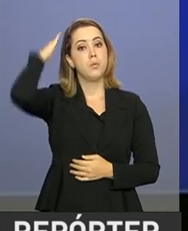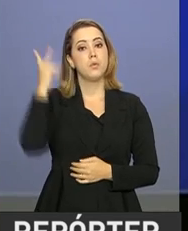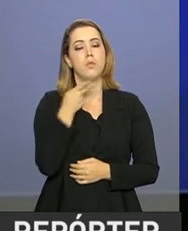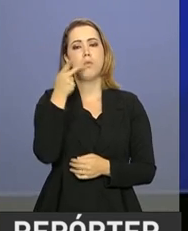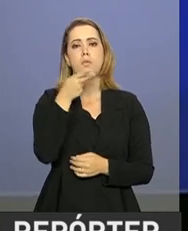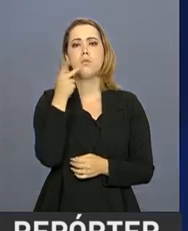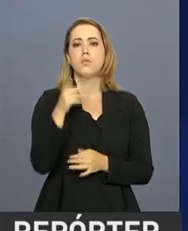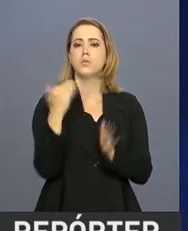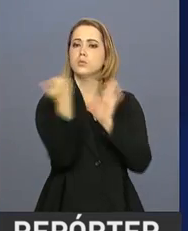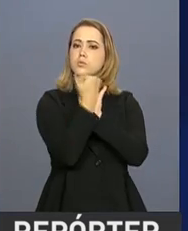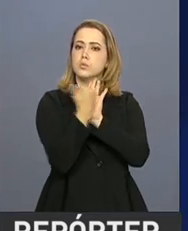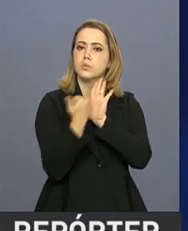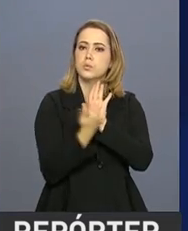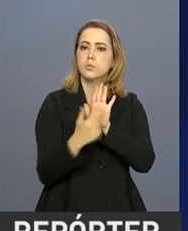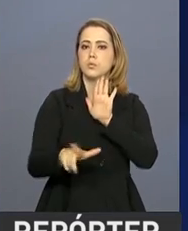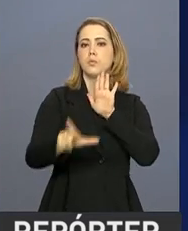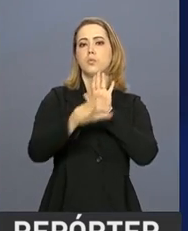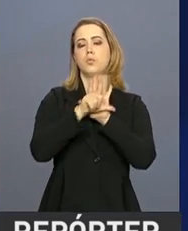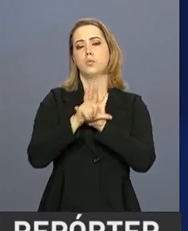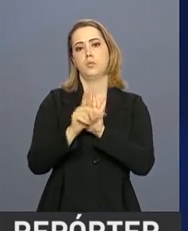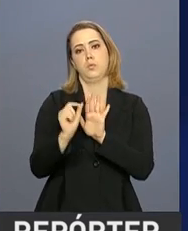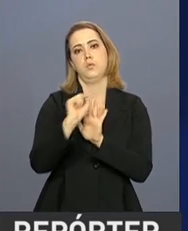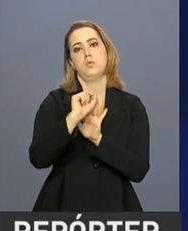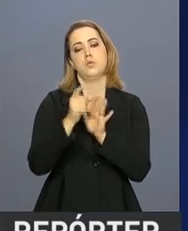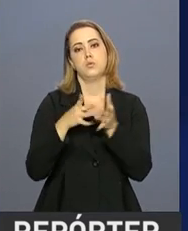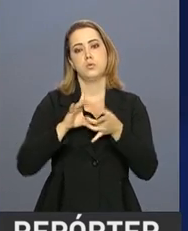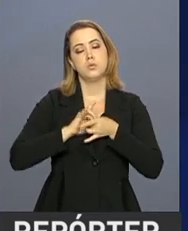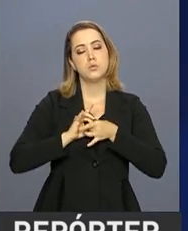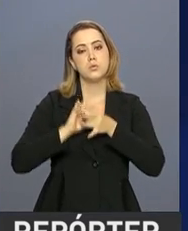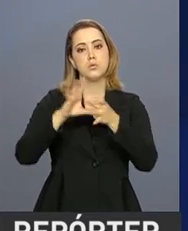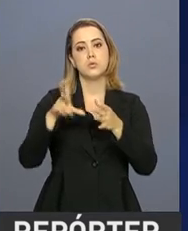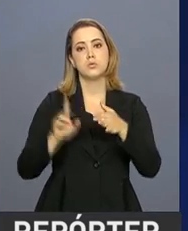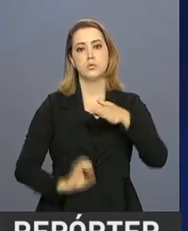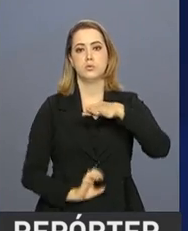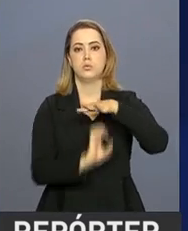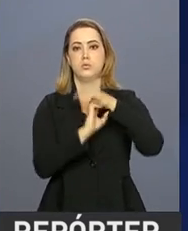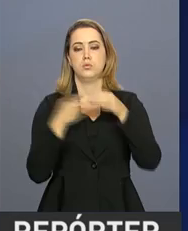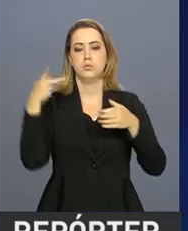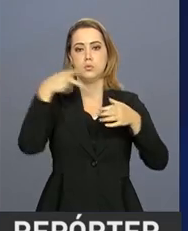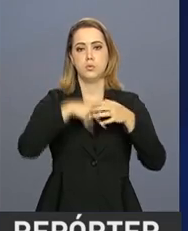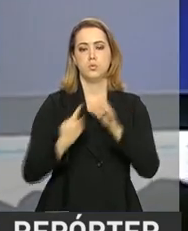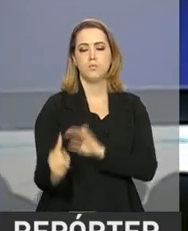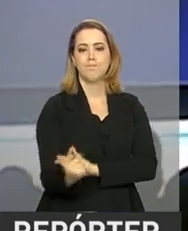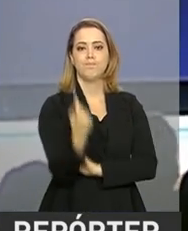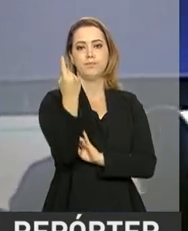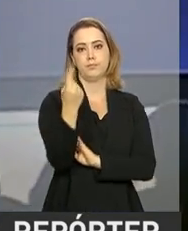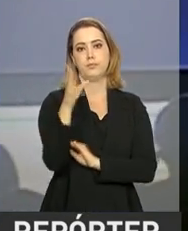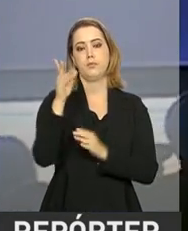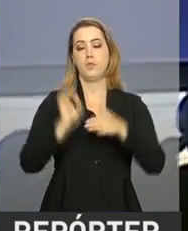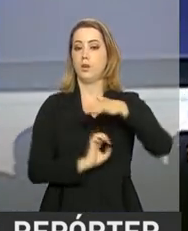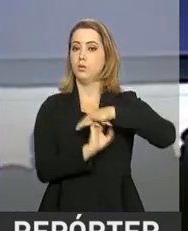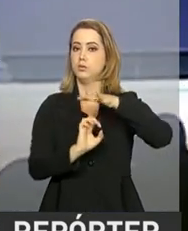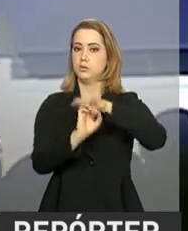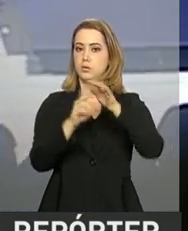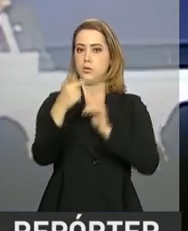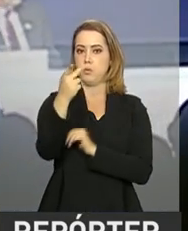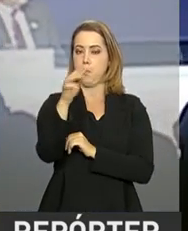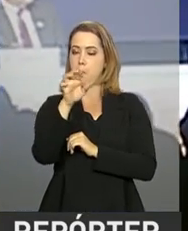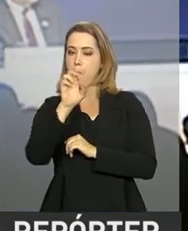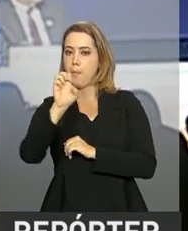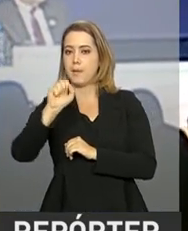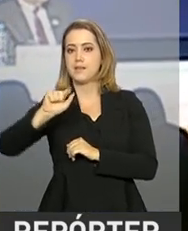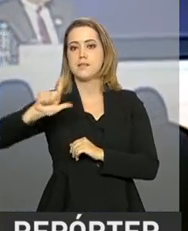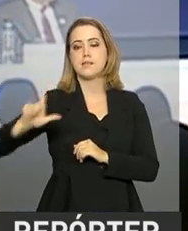sobre o projeto de lei que desobriga a Petrobras de ser a operadora exclusiva no pré-sal. Atualmente, a empresa participa